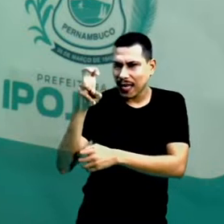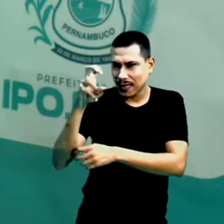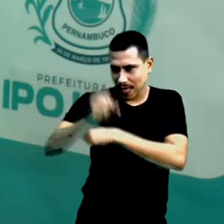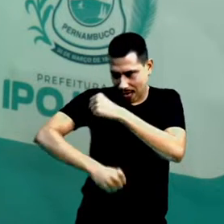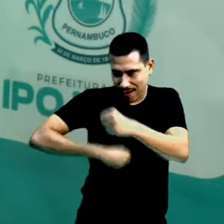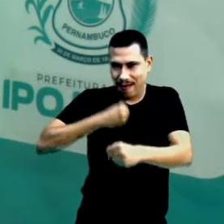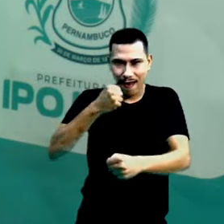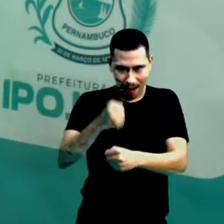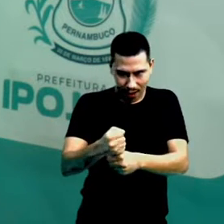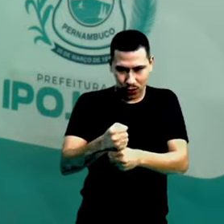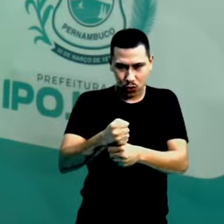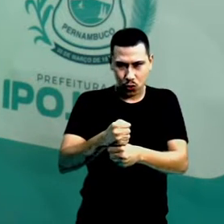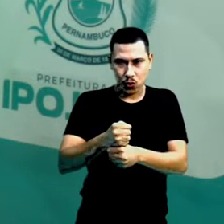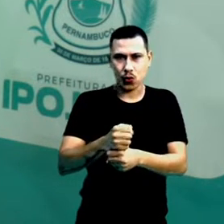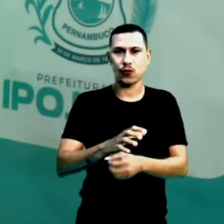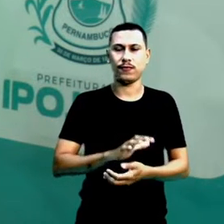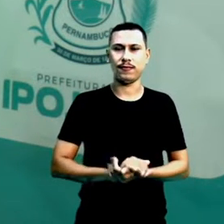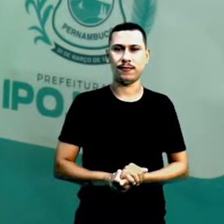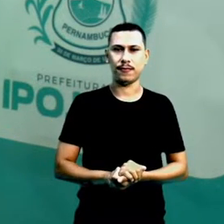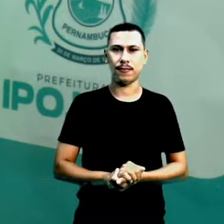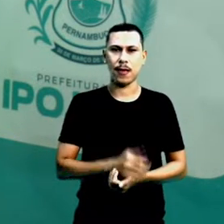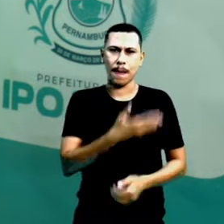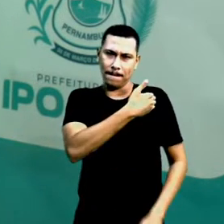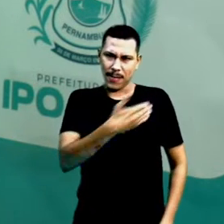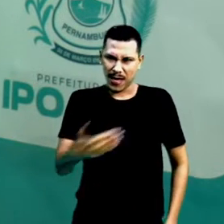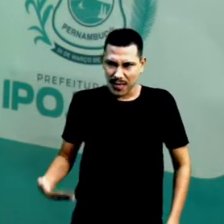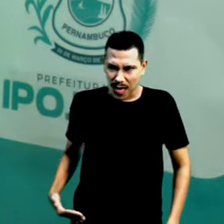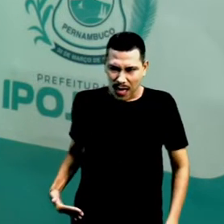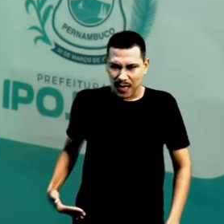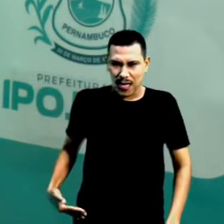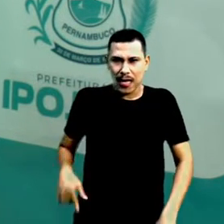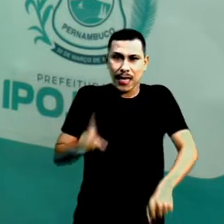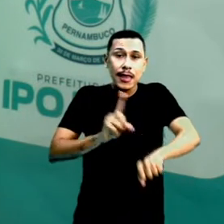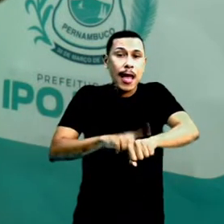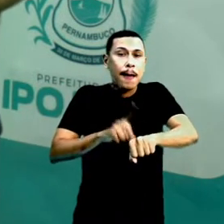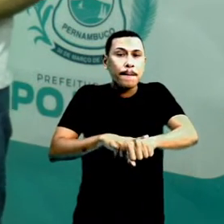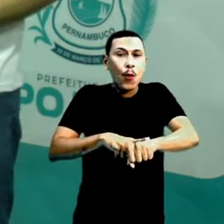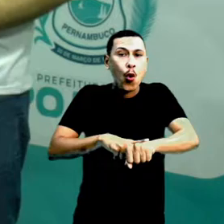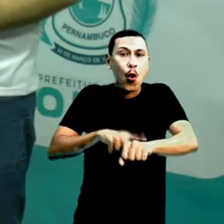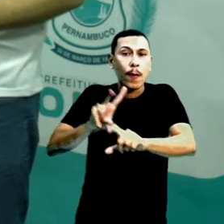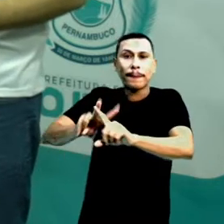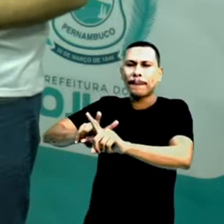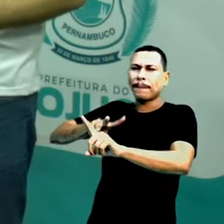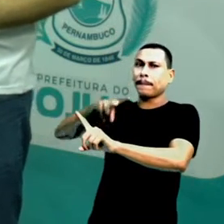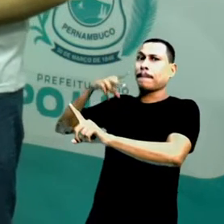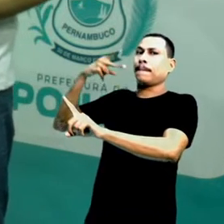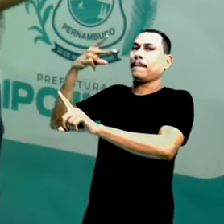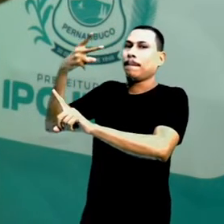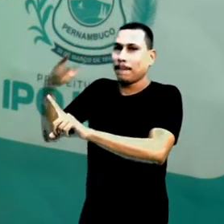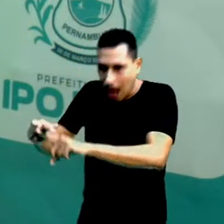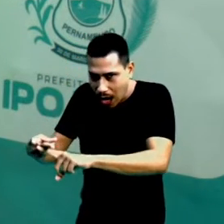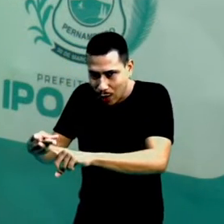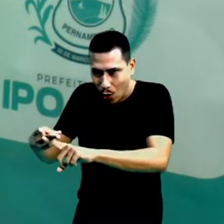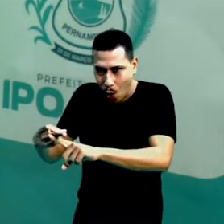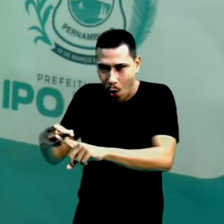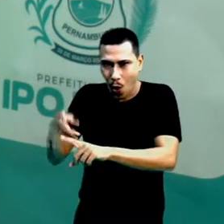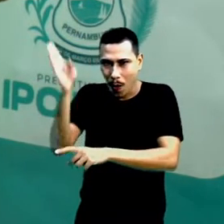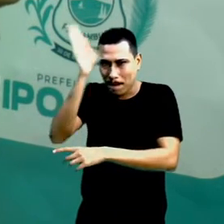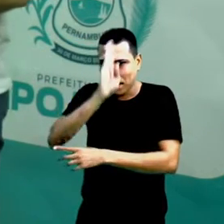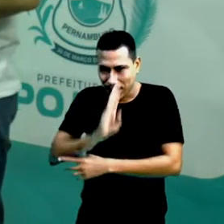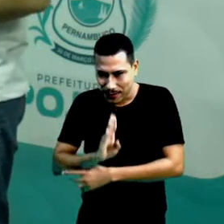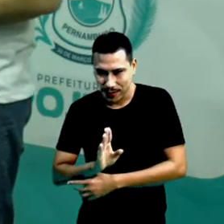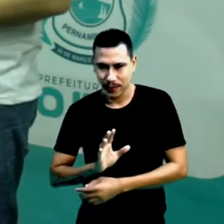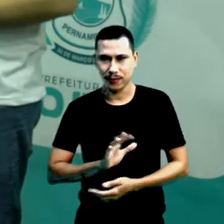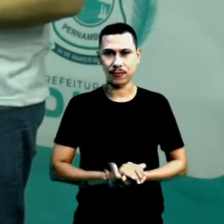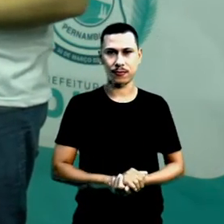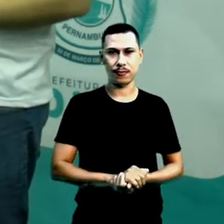mais tempo passou governando o Brasil, de 1930 até 1945. Ok? Primeiramente,